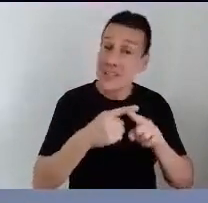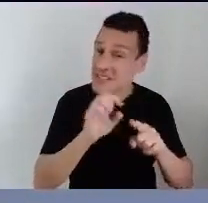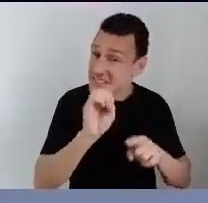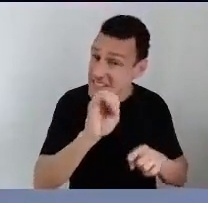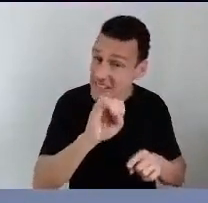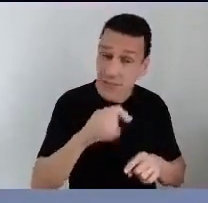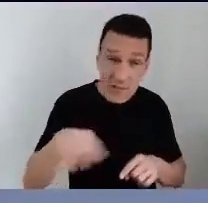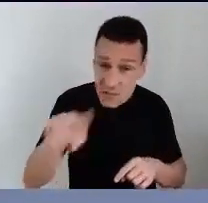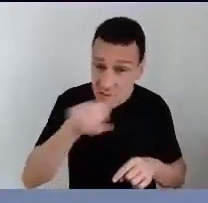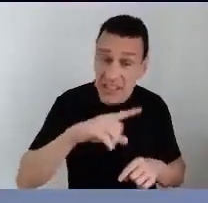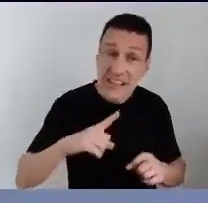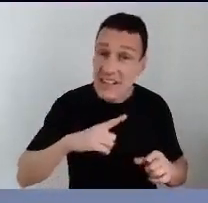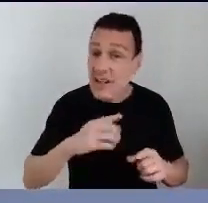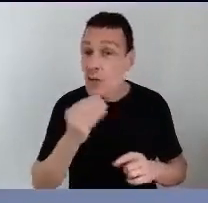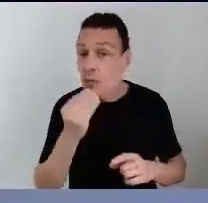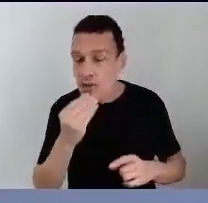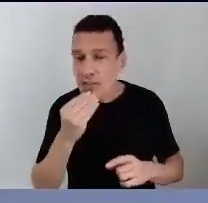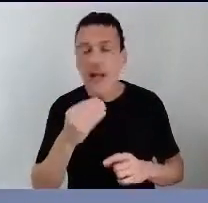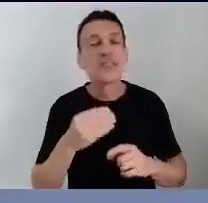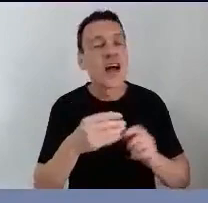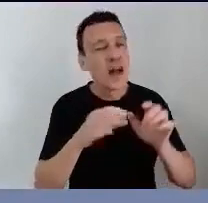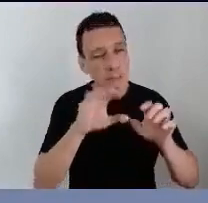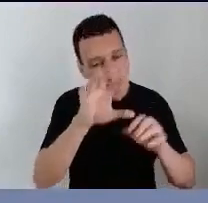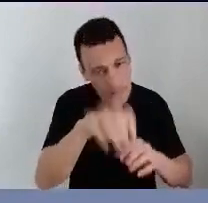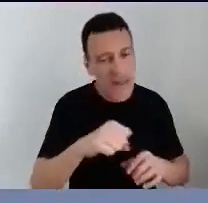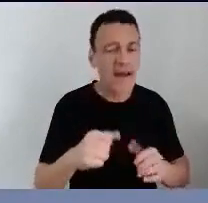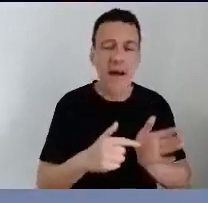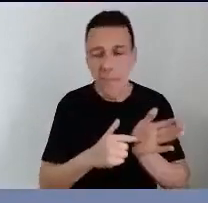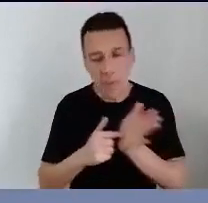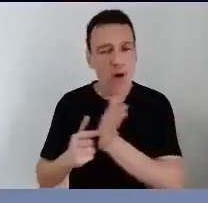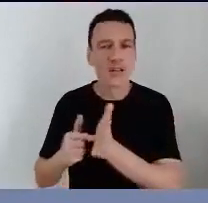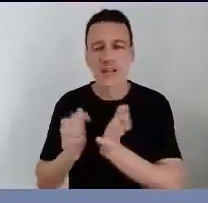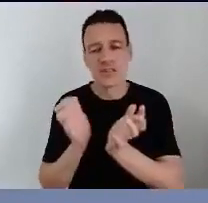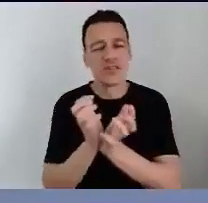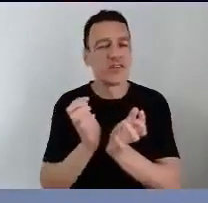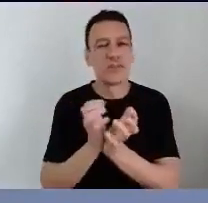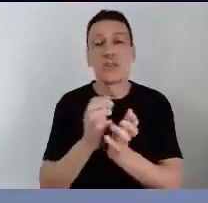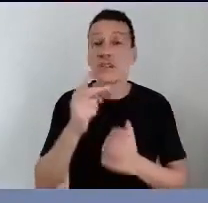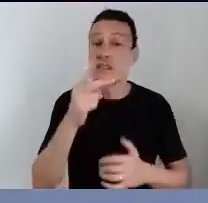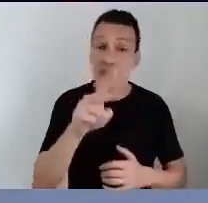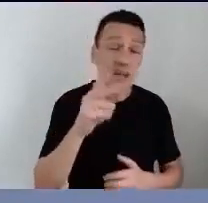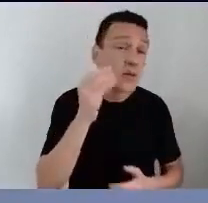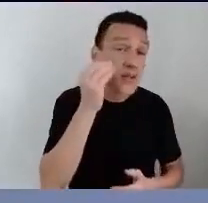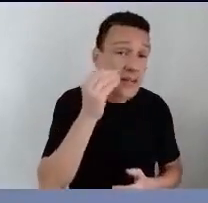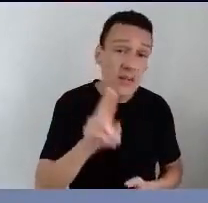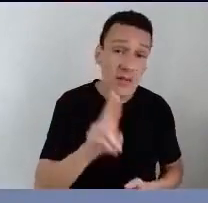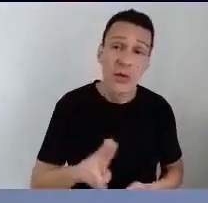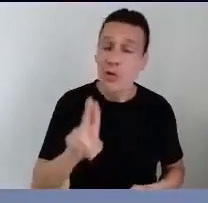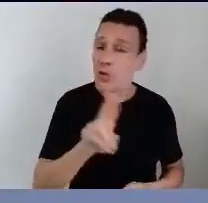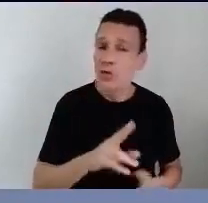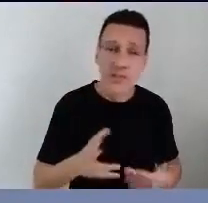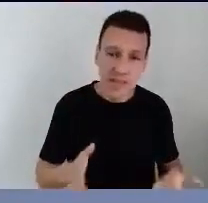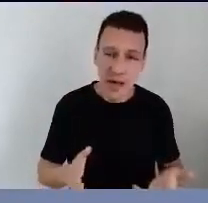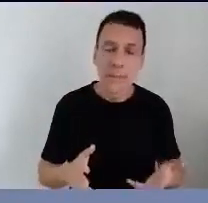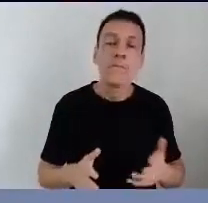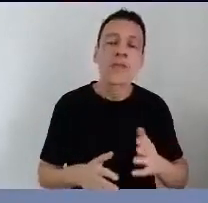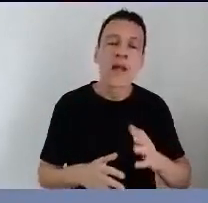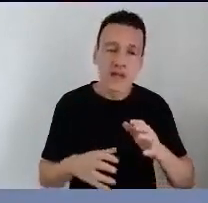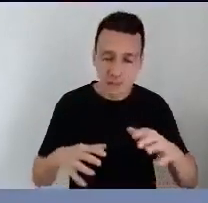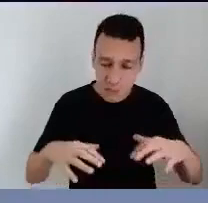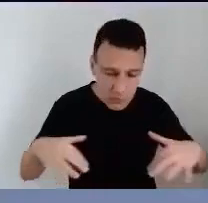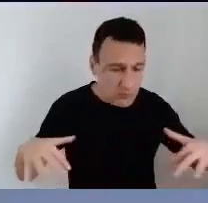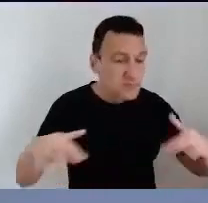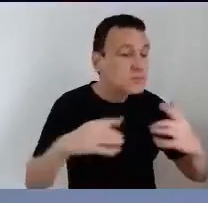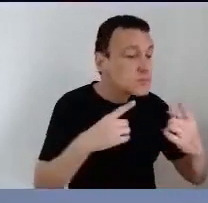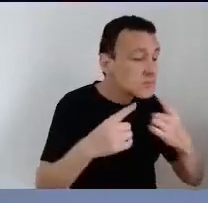para o time de vocês, se vocês não aplicam ainda, né? Tentar aplicar, entender com o time estratégico em qual jornada do usuário pode ser